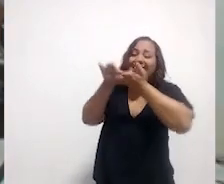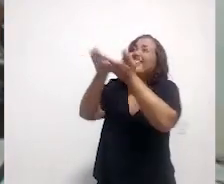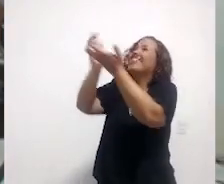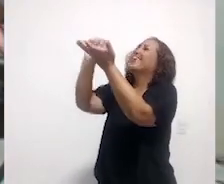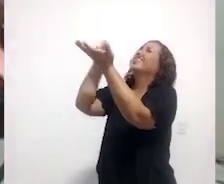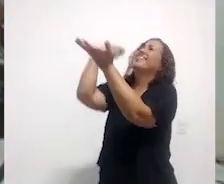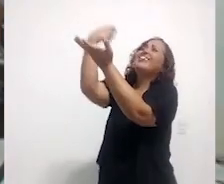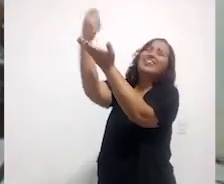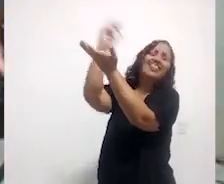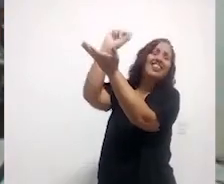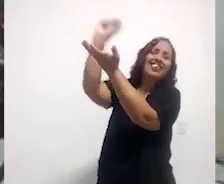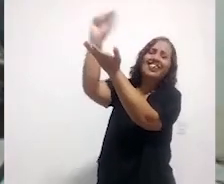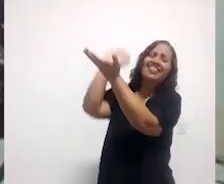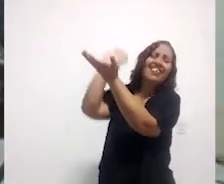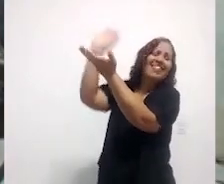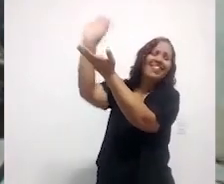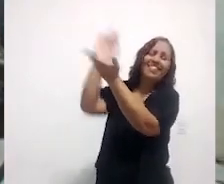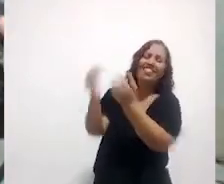coração.